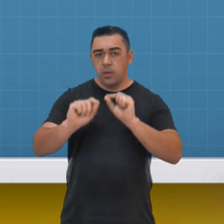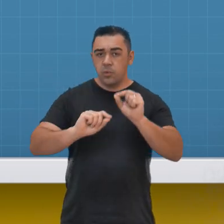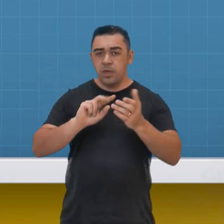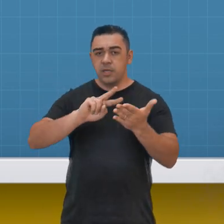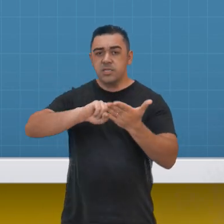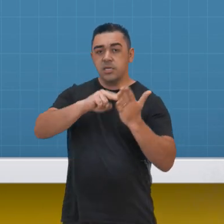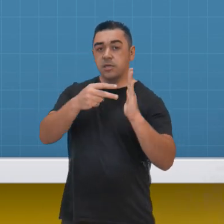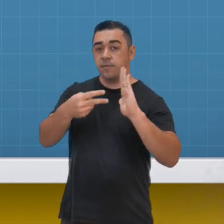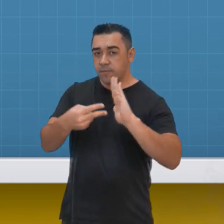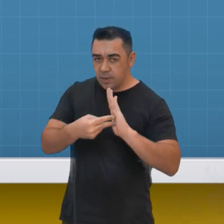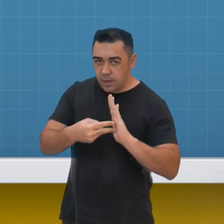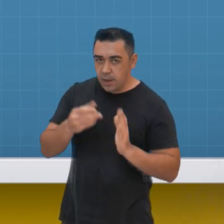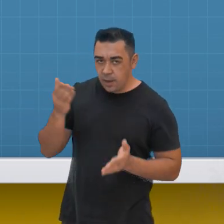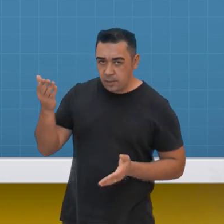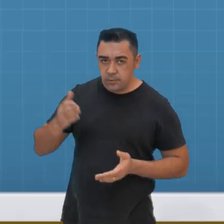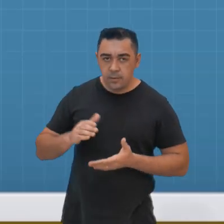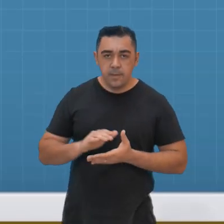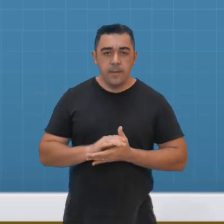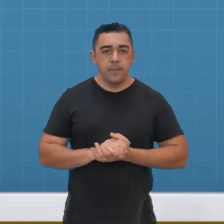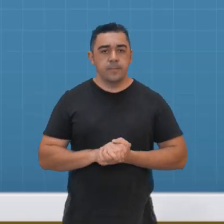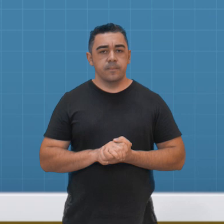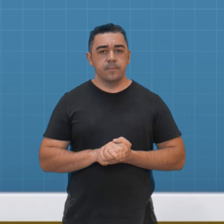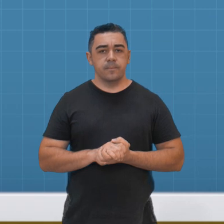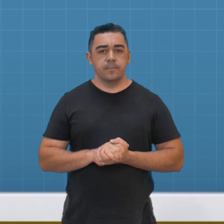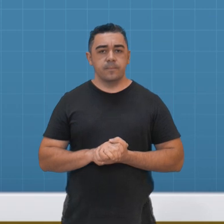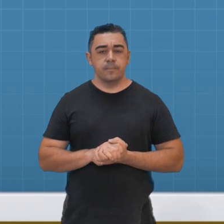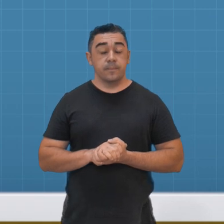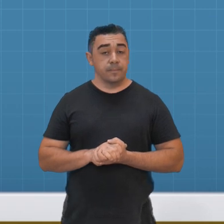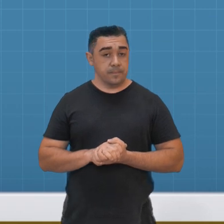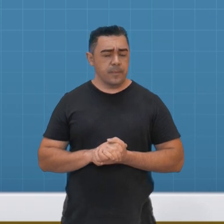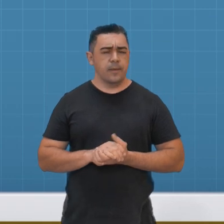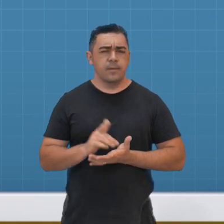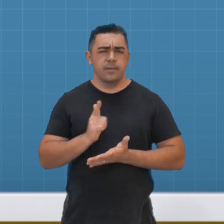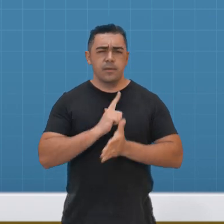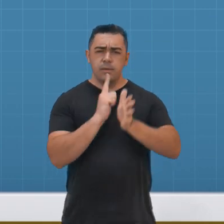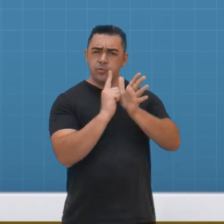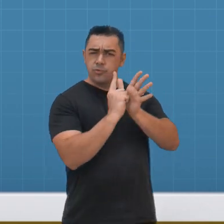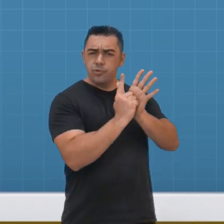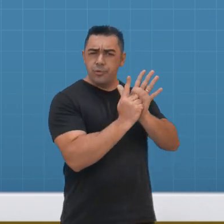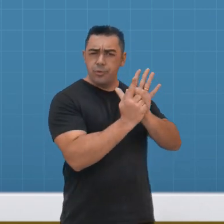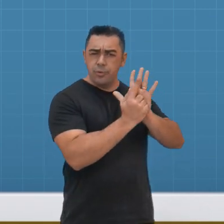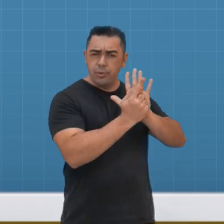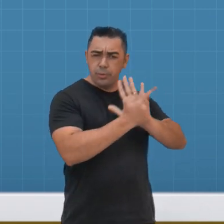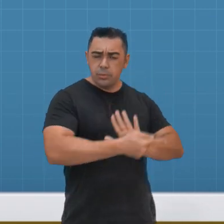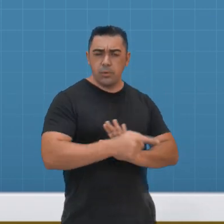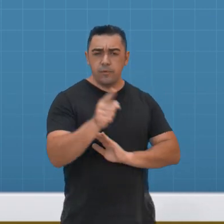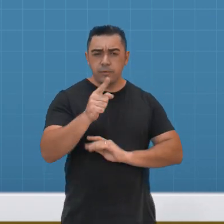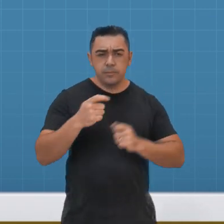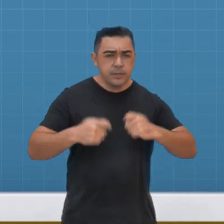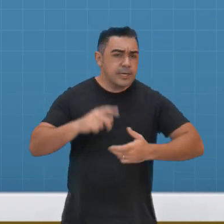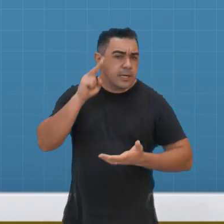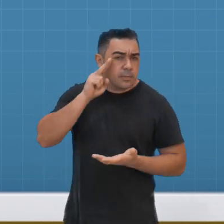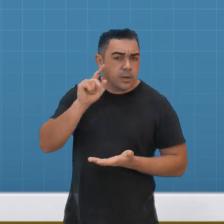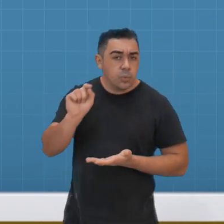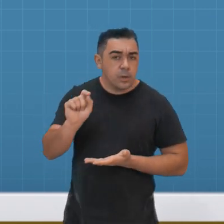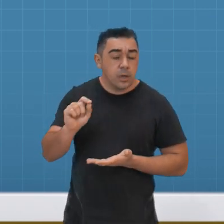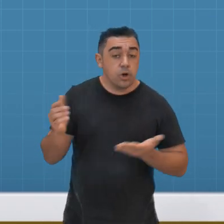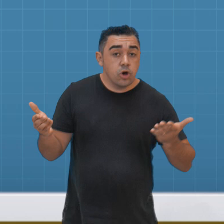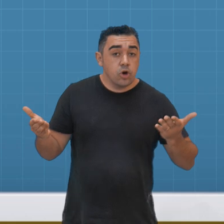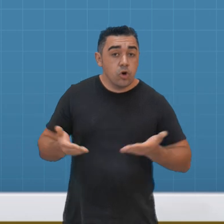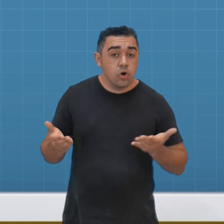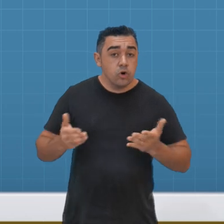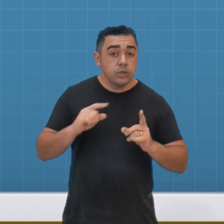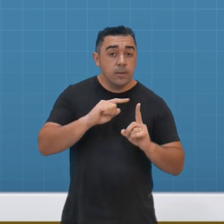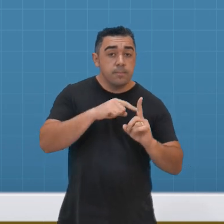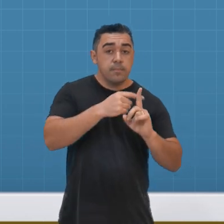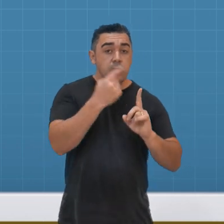esses provérbios. Nesse mundo de gênero textual que nós temos, você tem que lembrar, hoje é